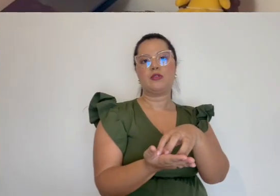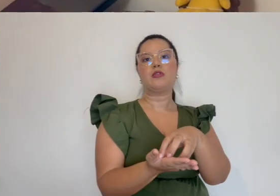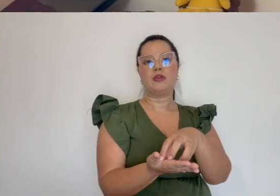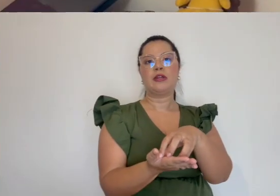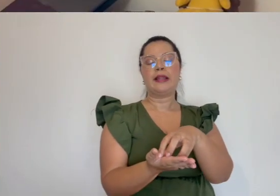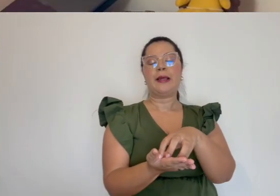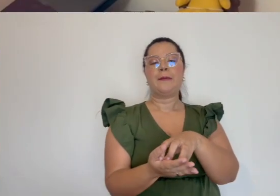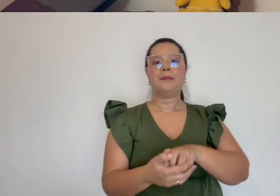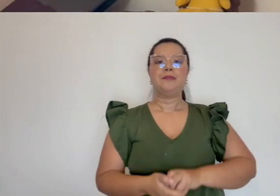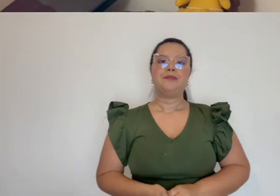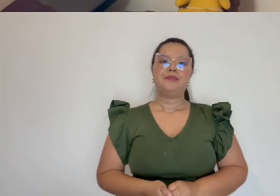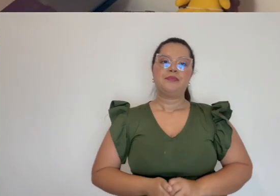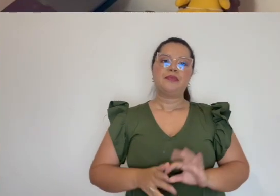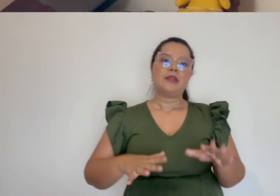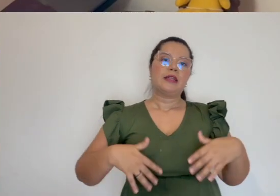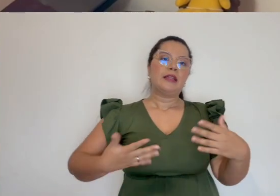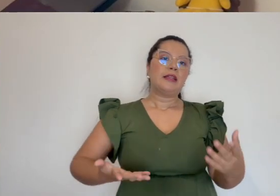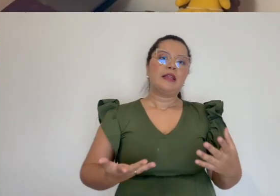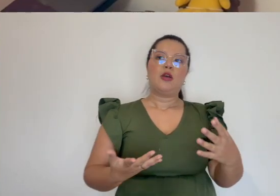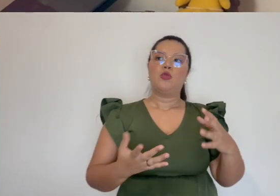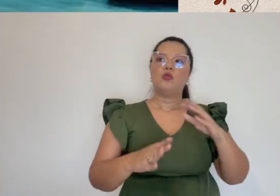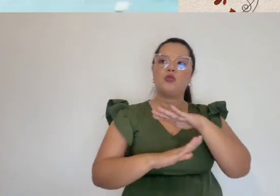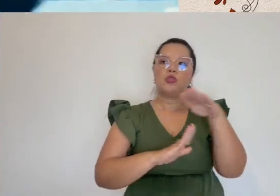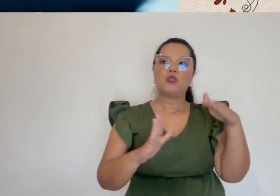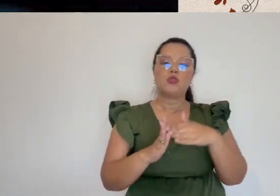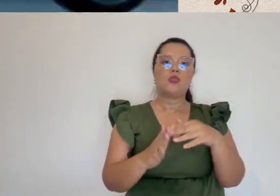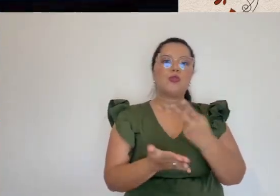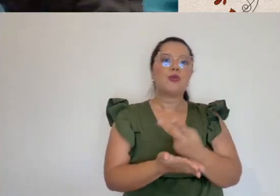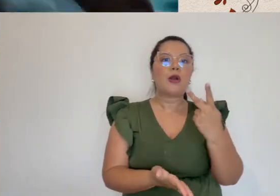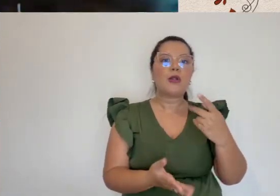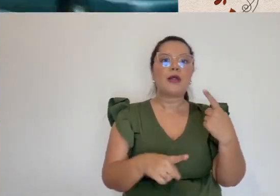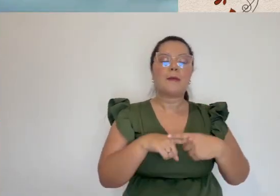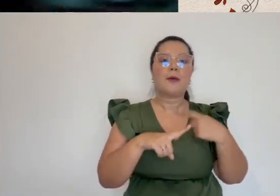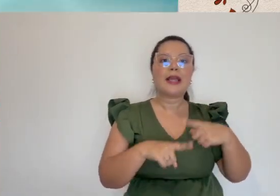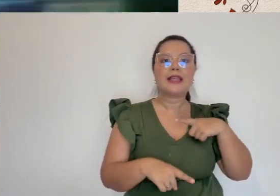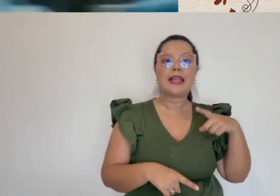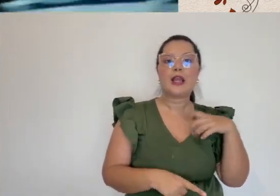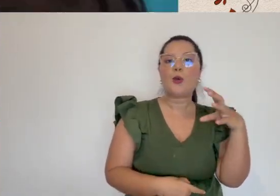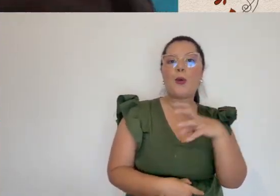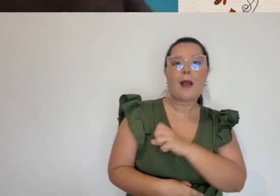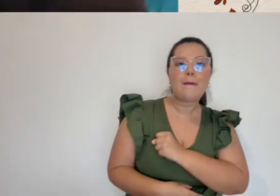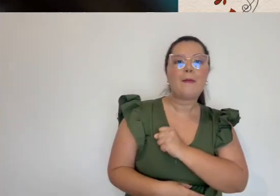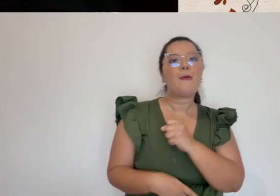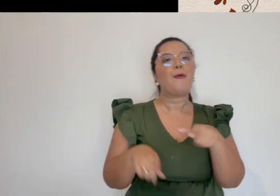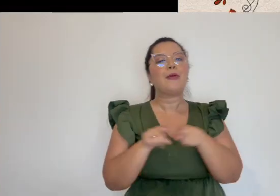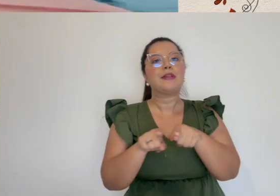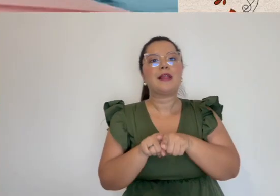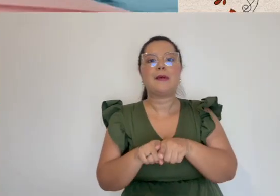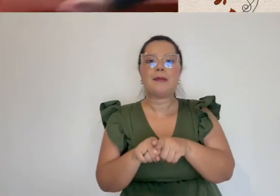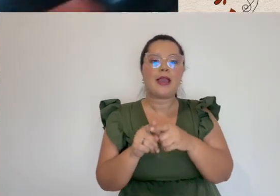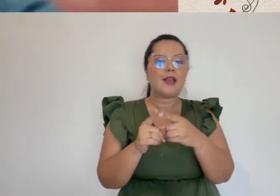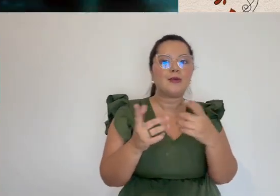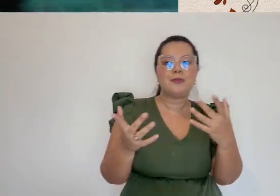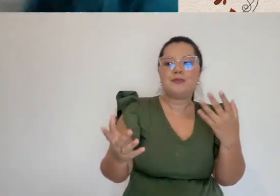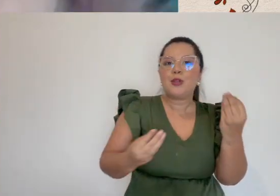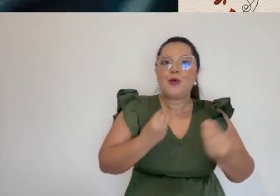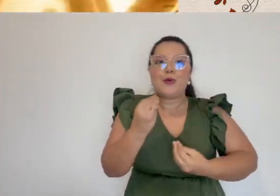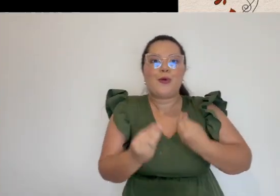no centro da trama, né? Que são, tudo gira em torno deles e desse amor,